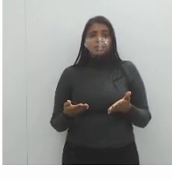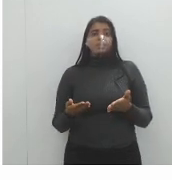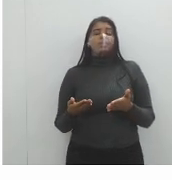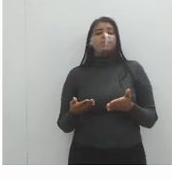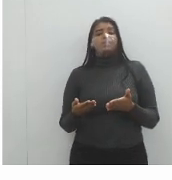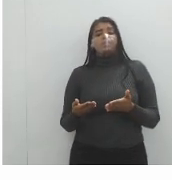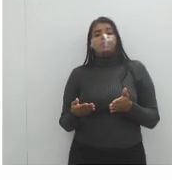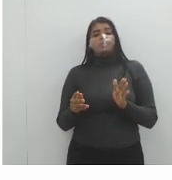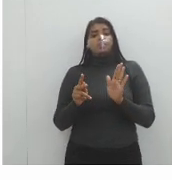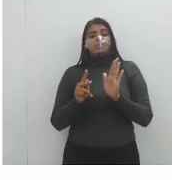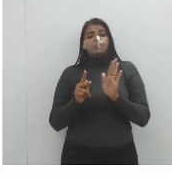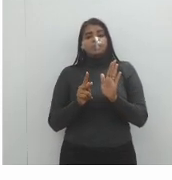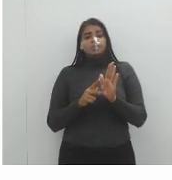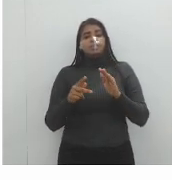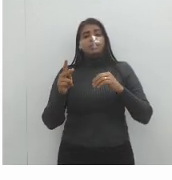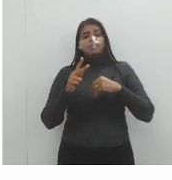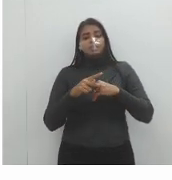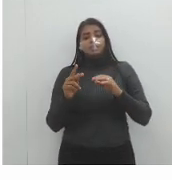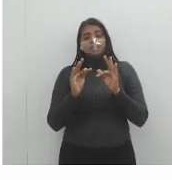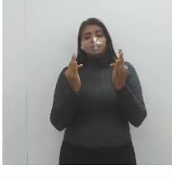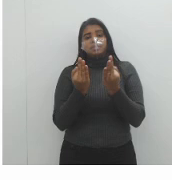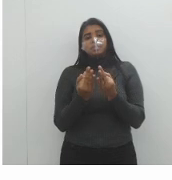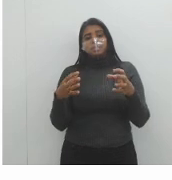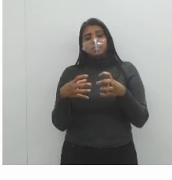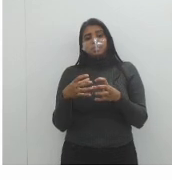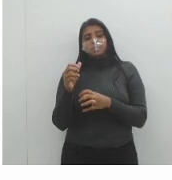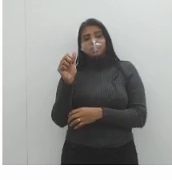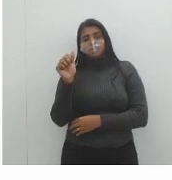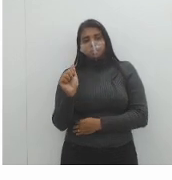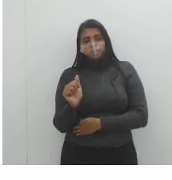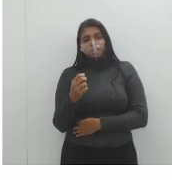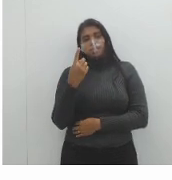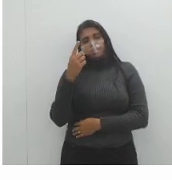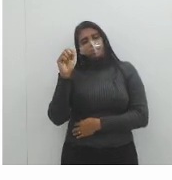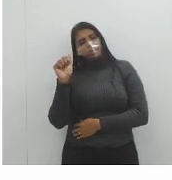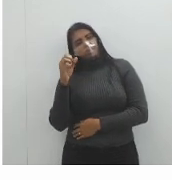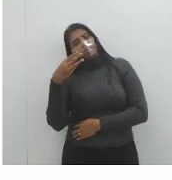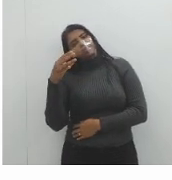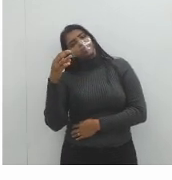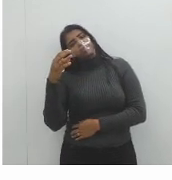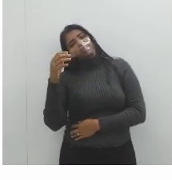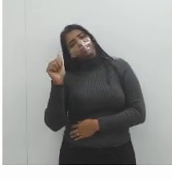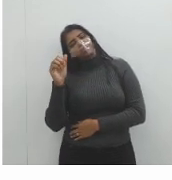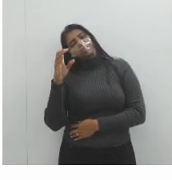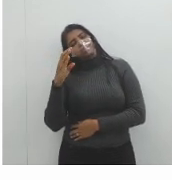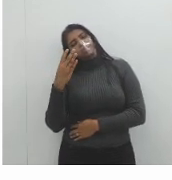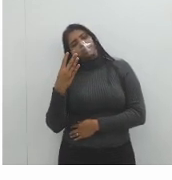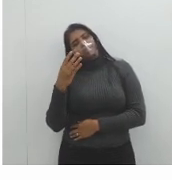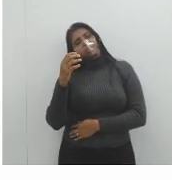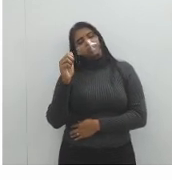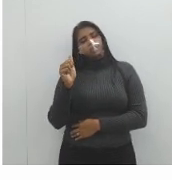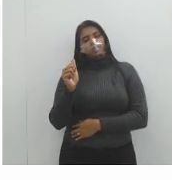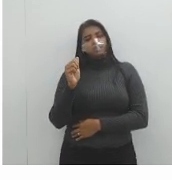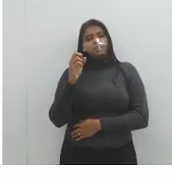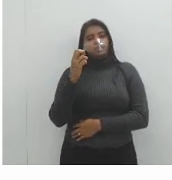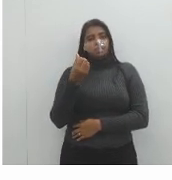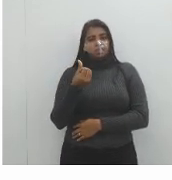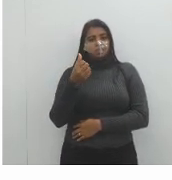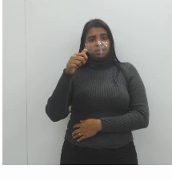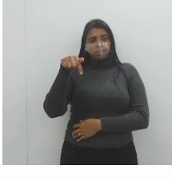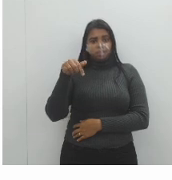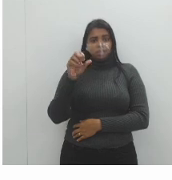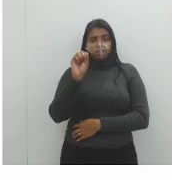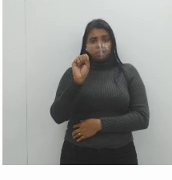elementos que pertencem à família do grupo A, que é a família 1A, 2A, 3A, 4A, 5A, 6A, 7A